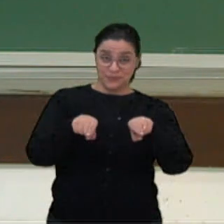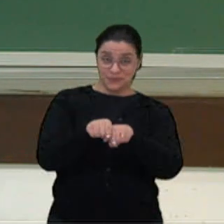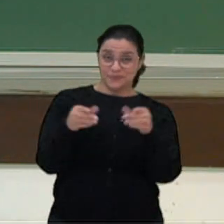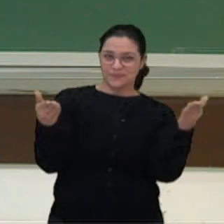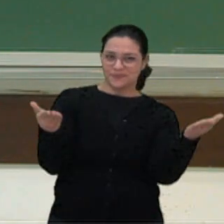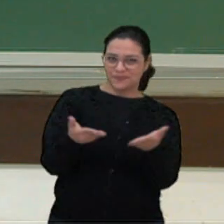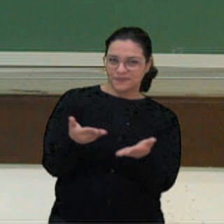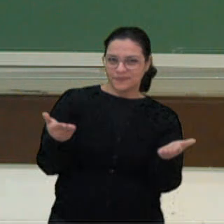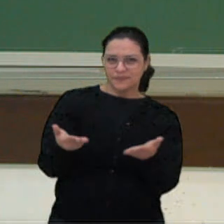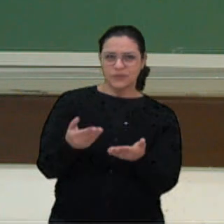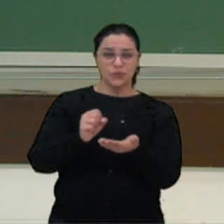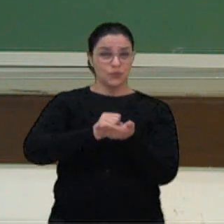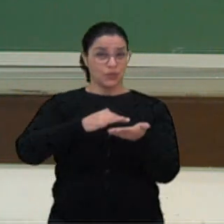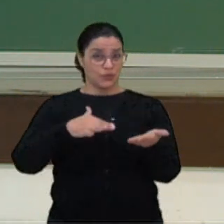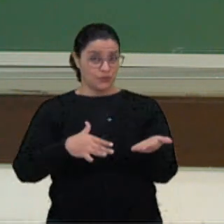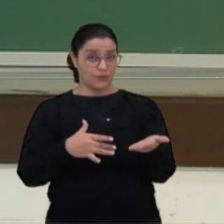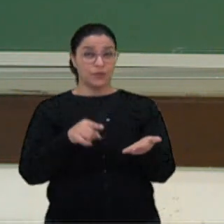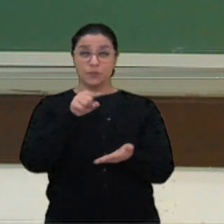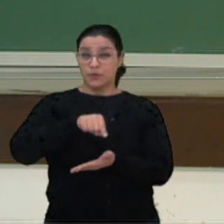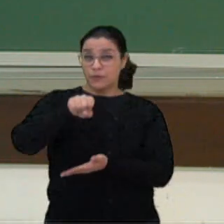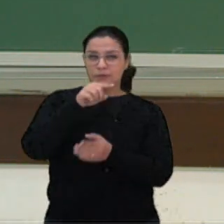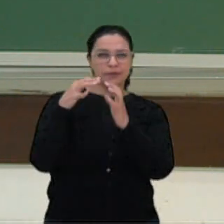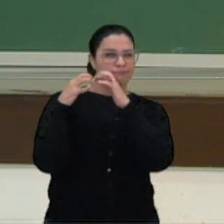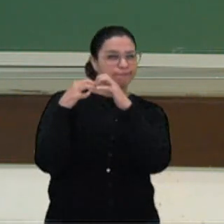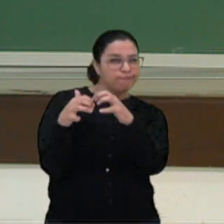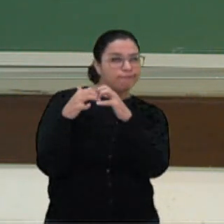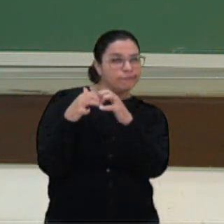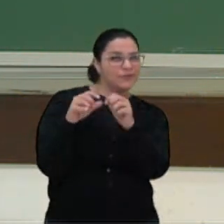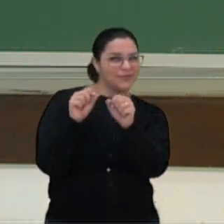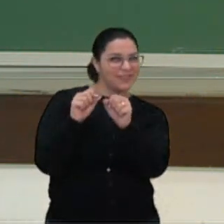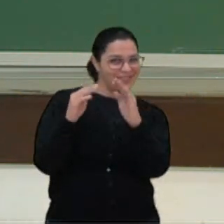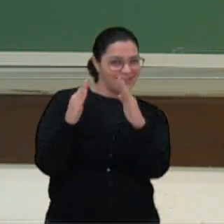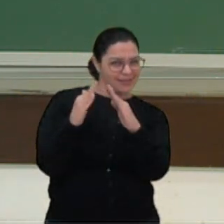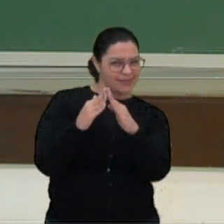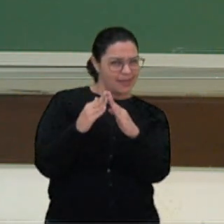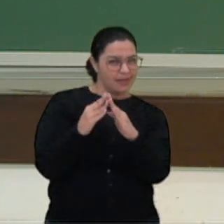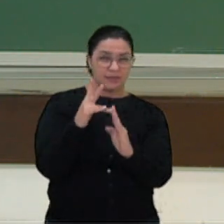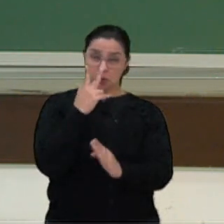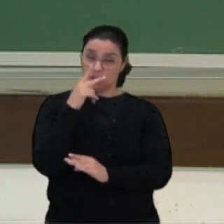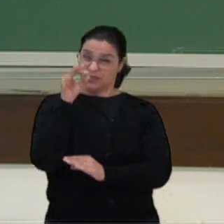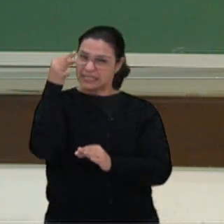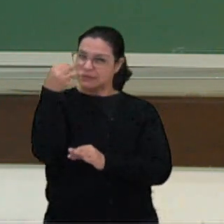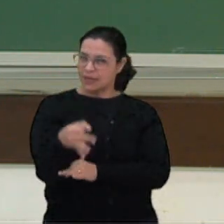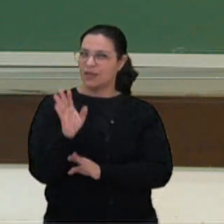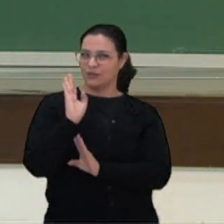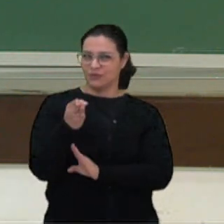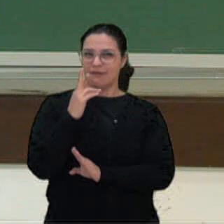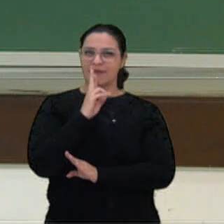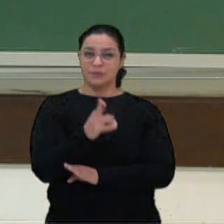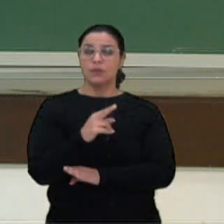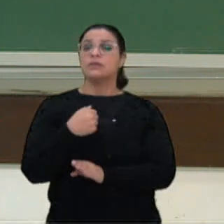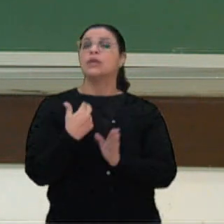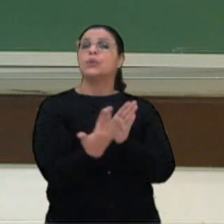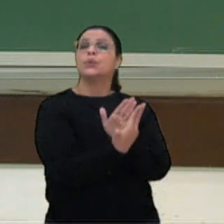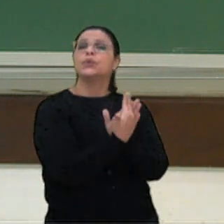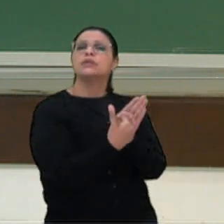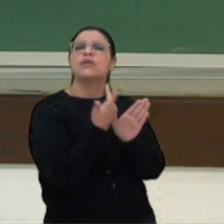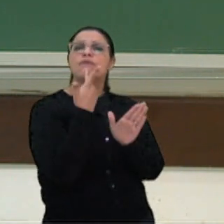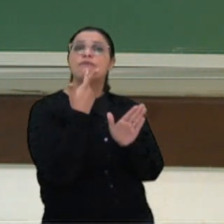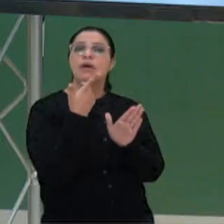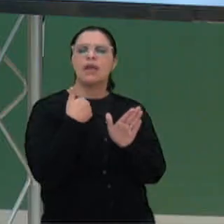voltamos então aqui com o exercício que ficou para vocês resolverem lá. Espero que todo mundo tenha acertado. A Charge diz para